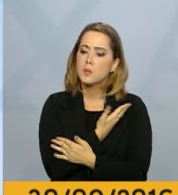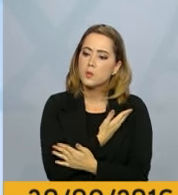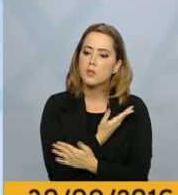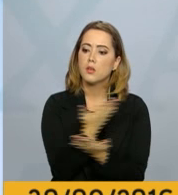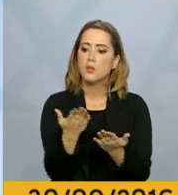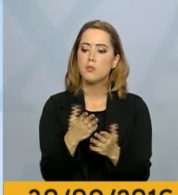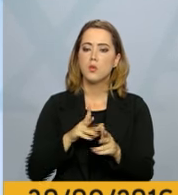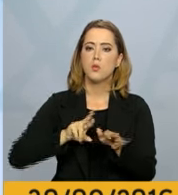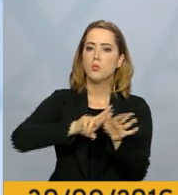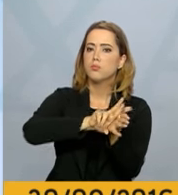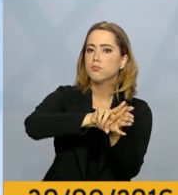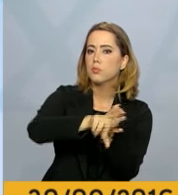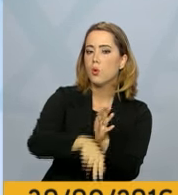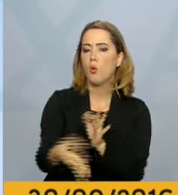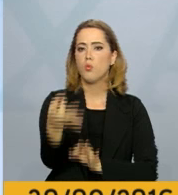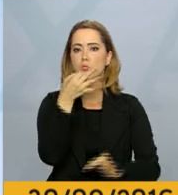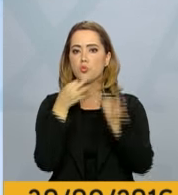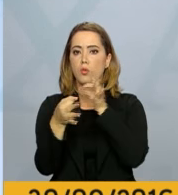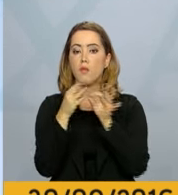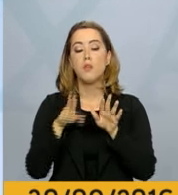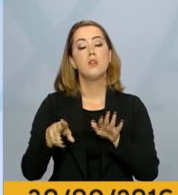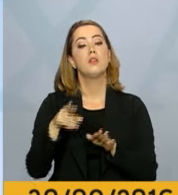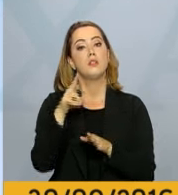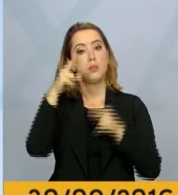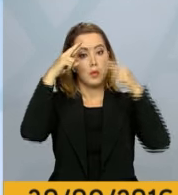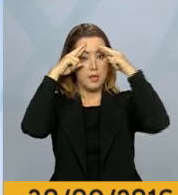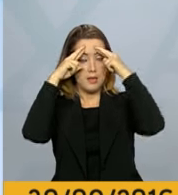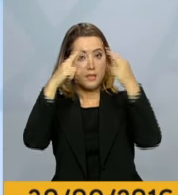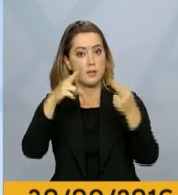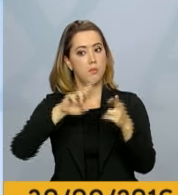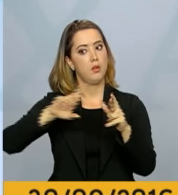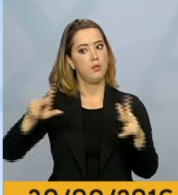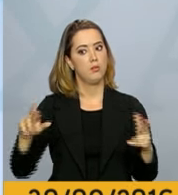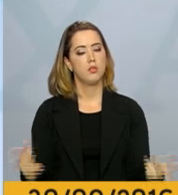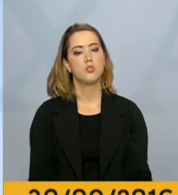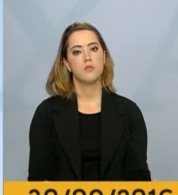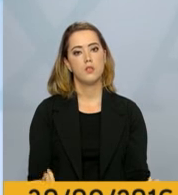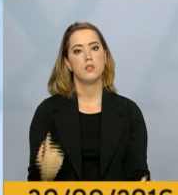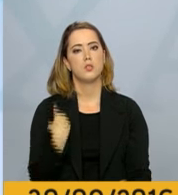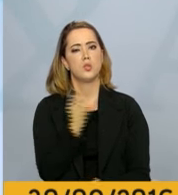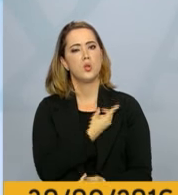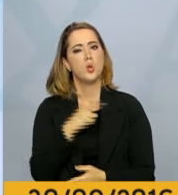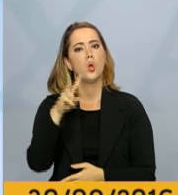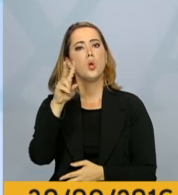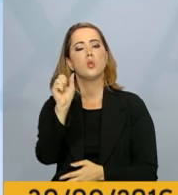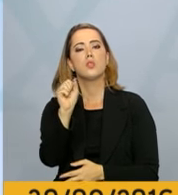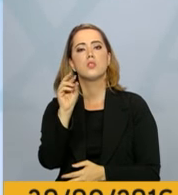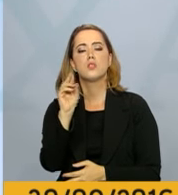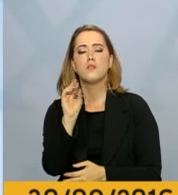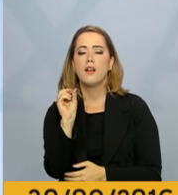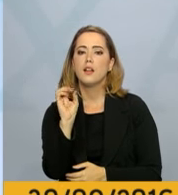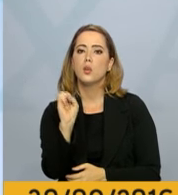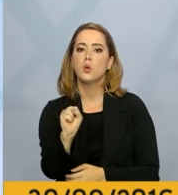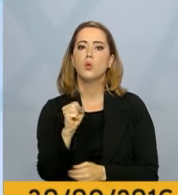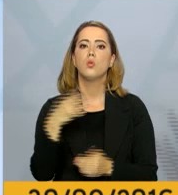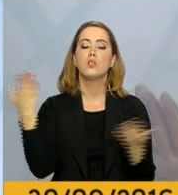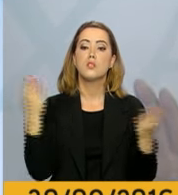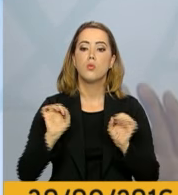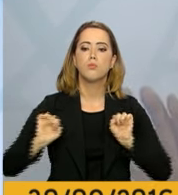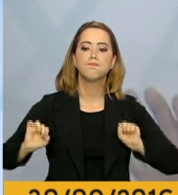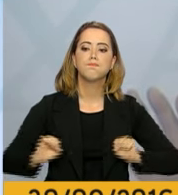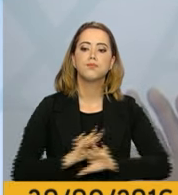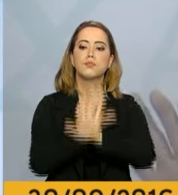de pluralismo e de pleno respeito às diferenças. Nossos valores estão